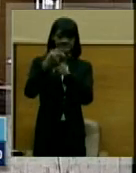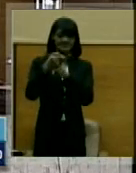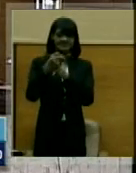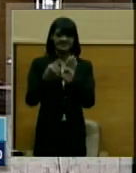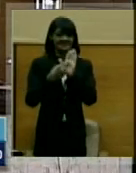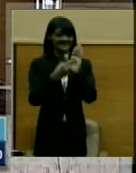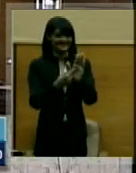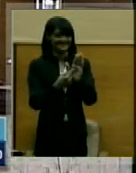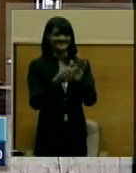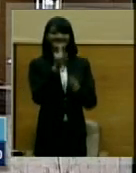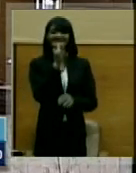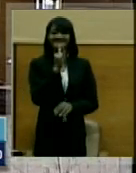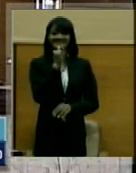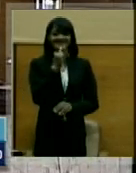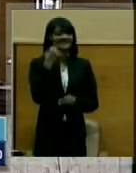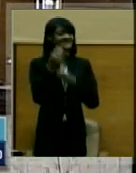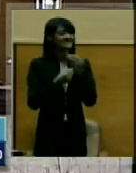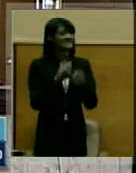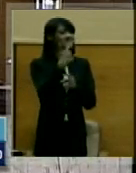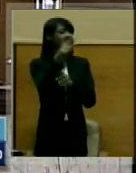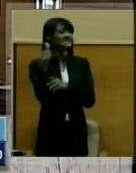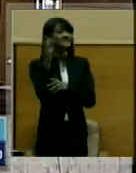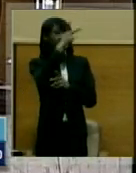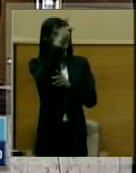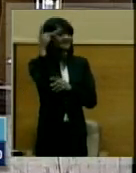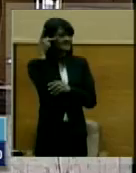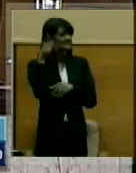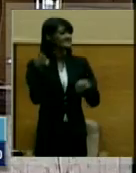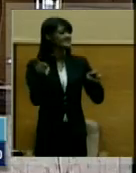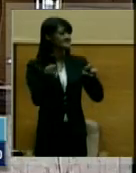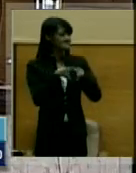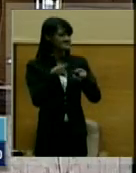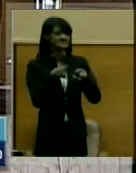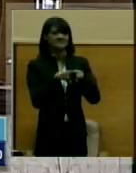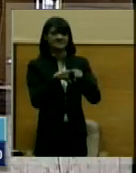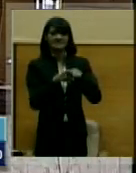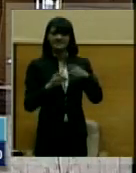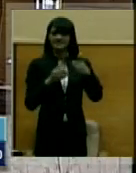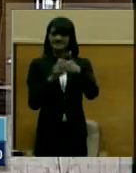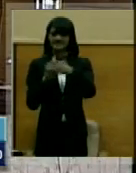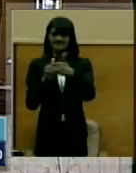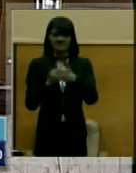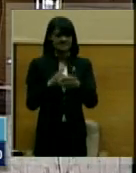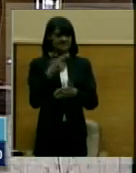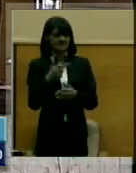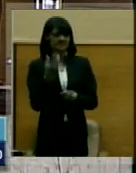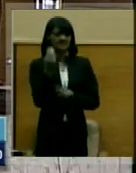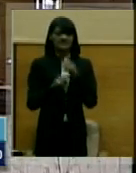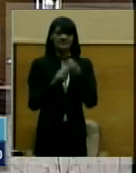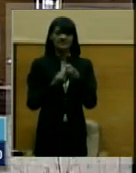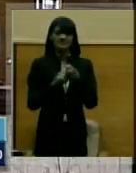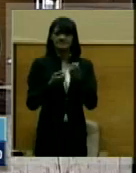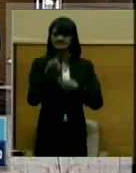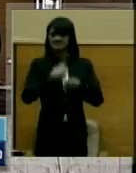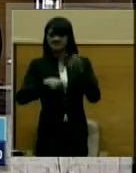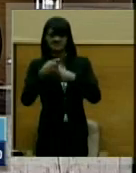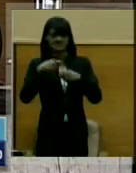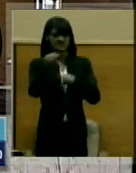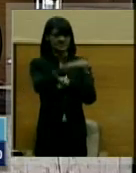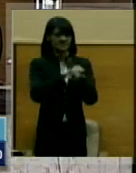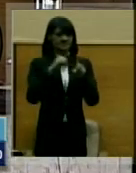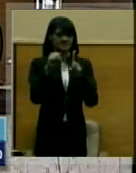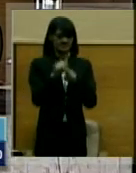de superação. Quantos outros indivíduos também não enfrentam barreiras diversas, como as econômicas, sociais